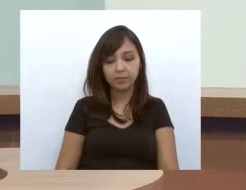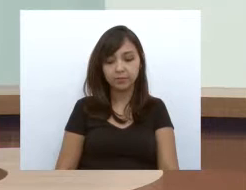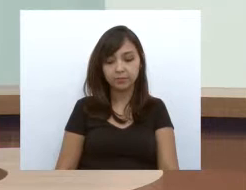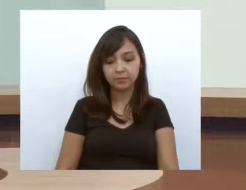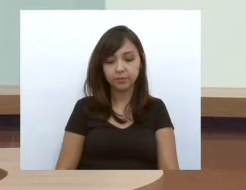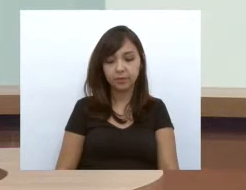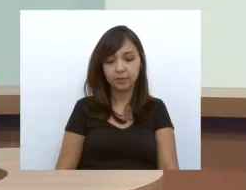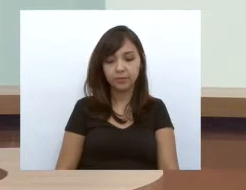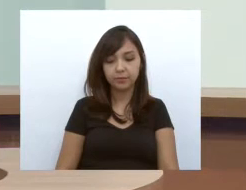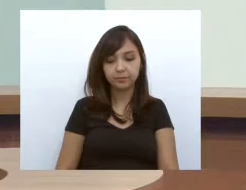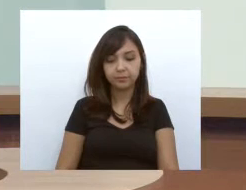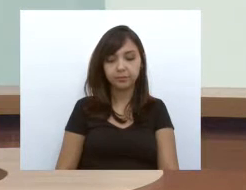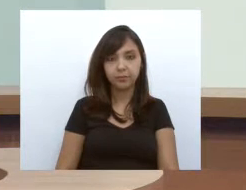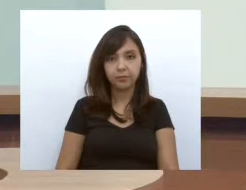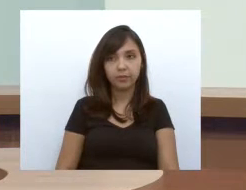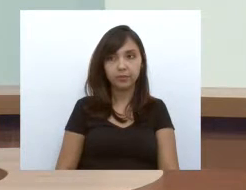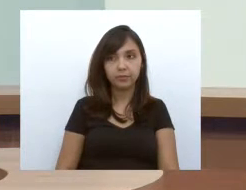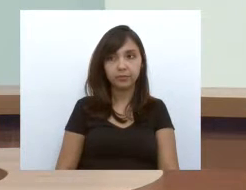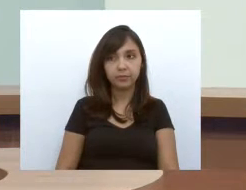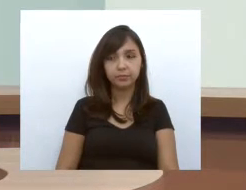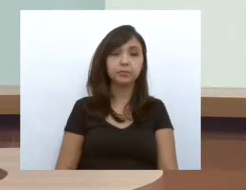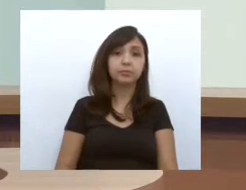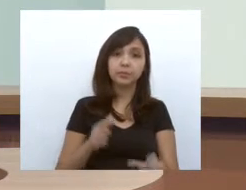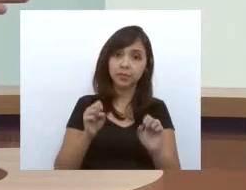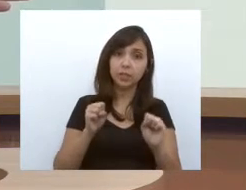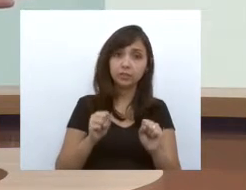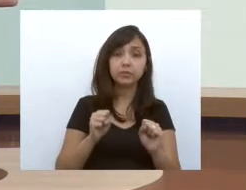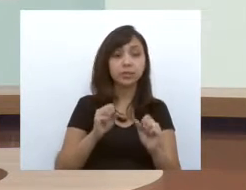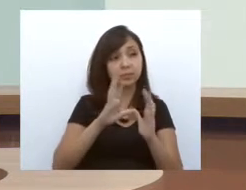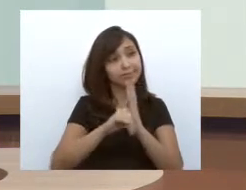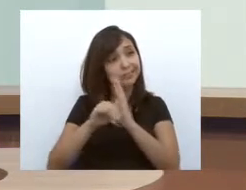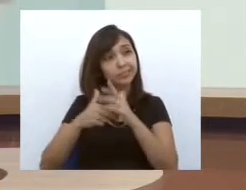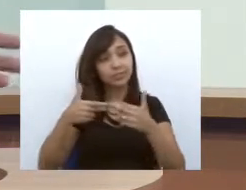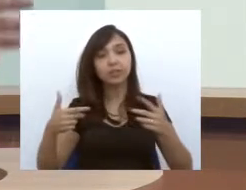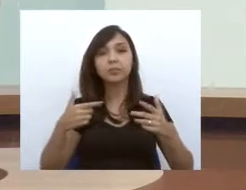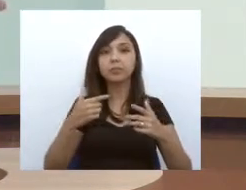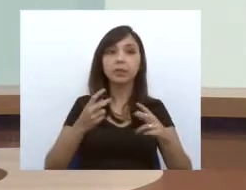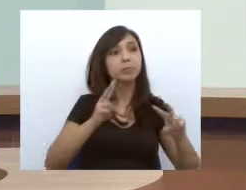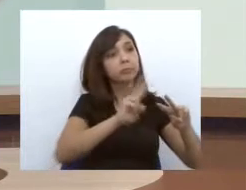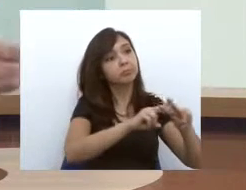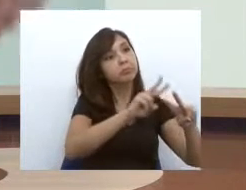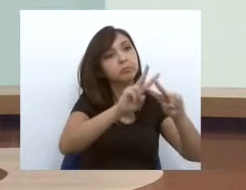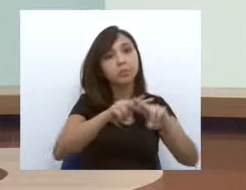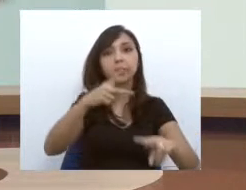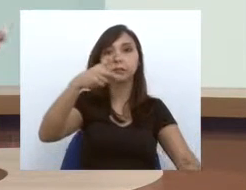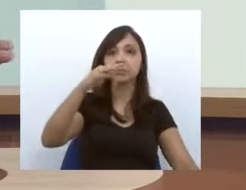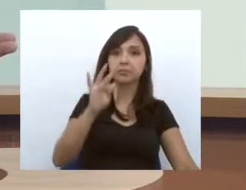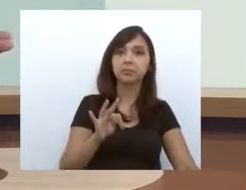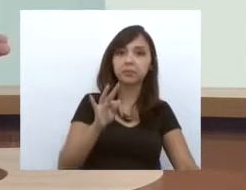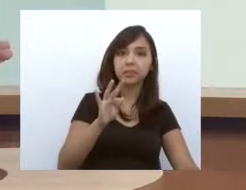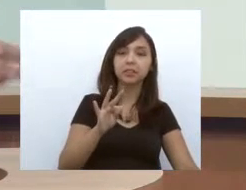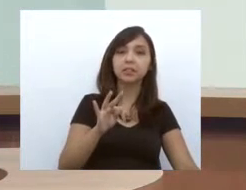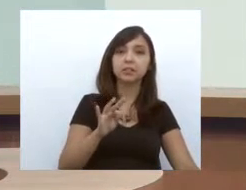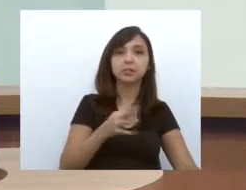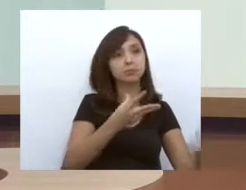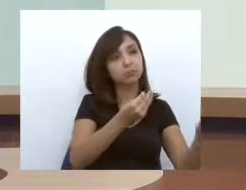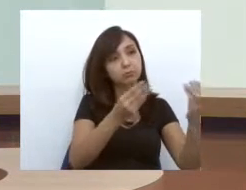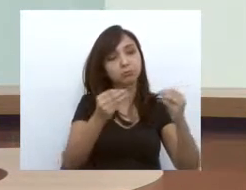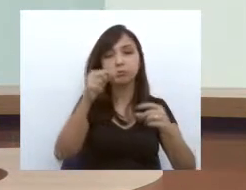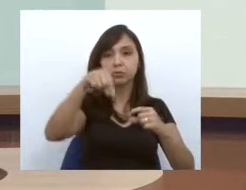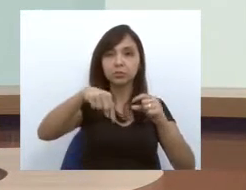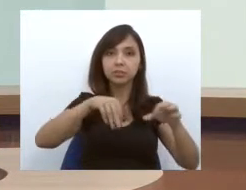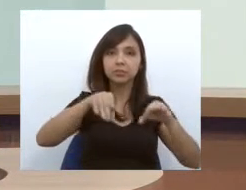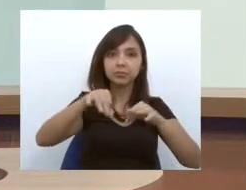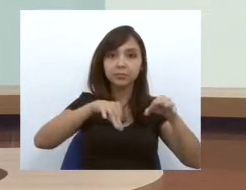vereador na tribuna. Talvez tenhamos que construir mais presídios para prender os petistas que estão nesse processo do